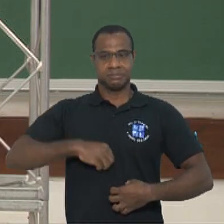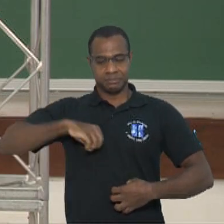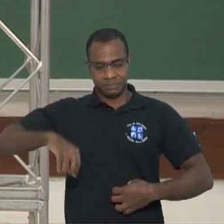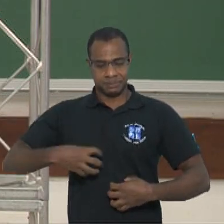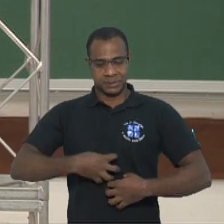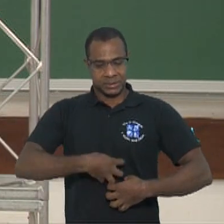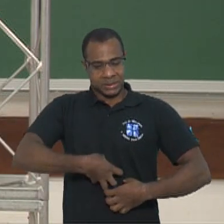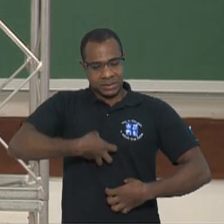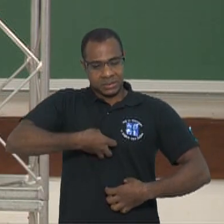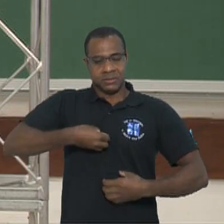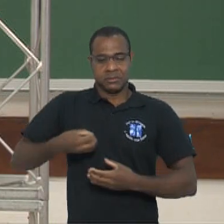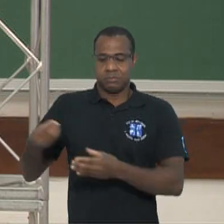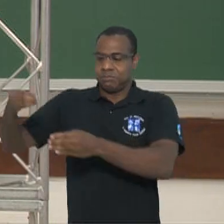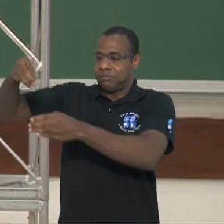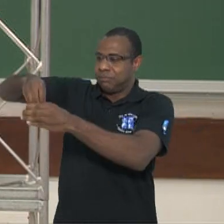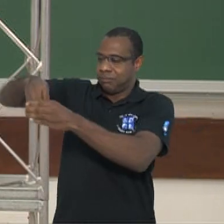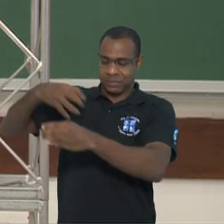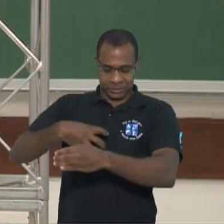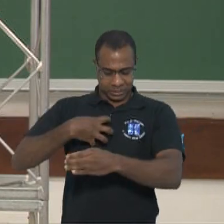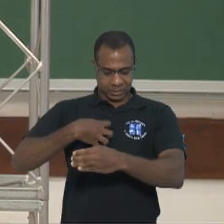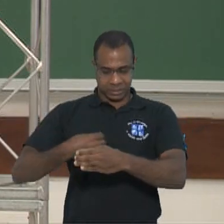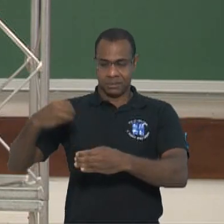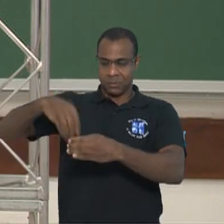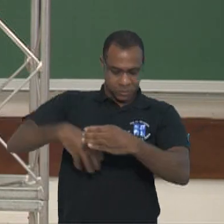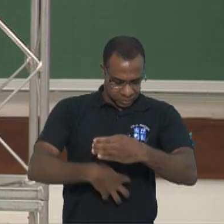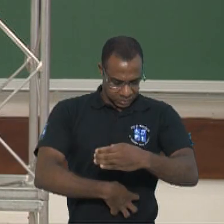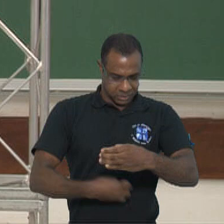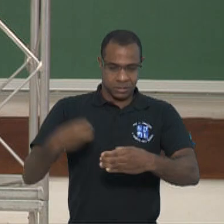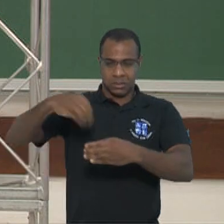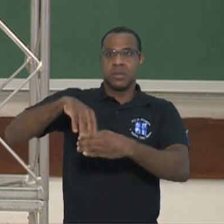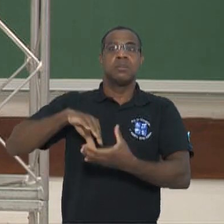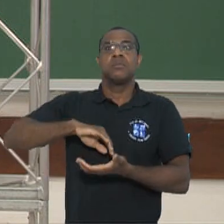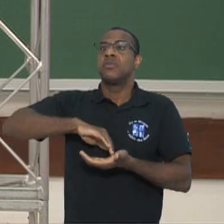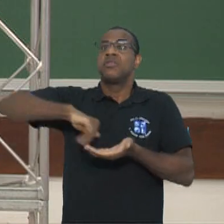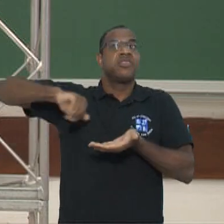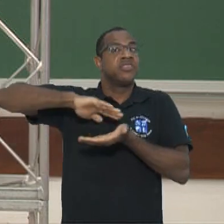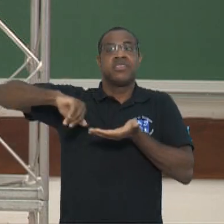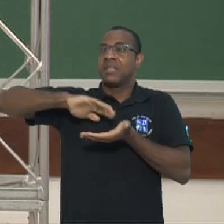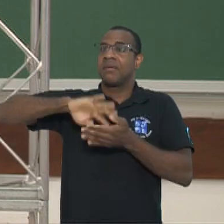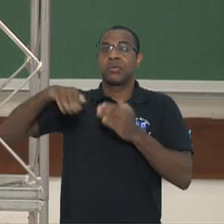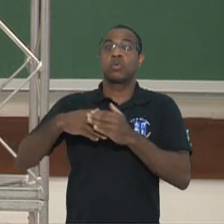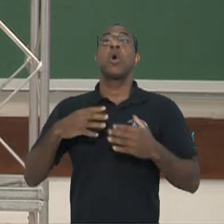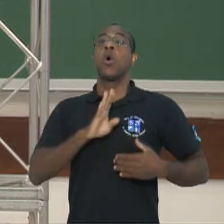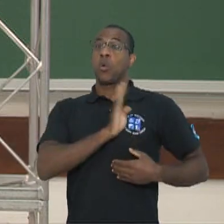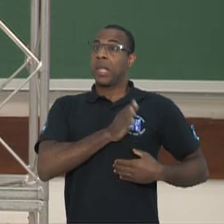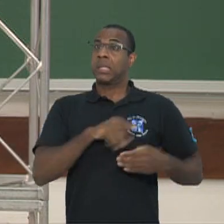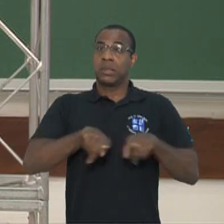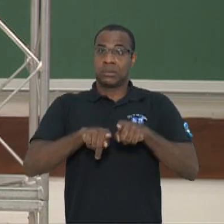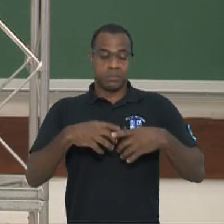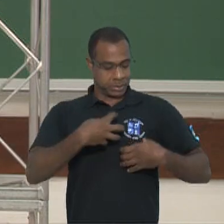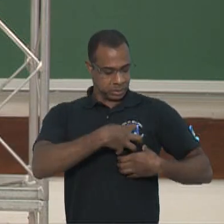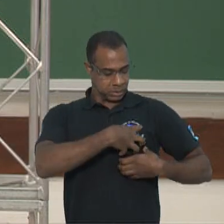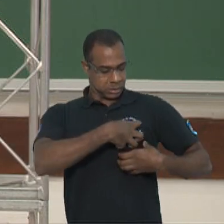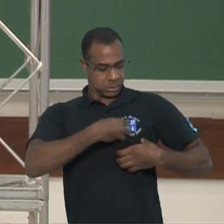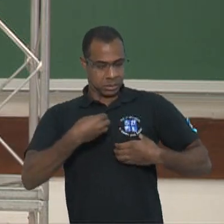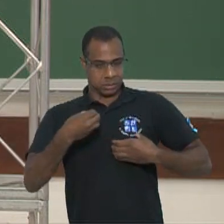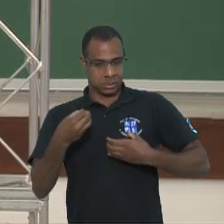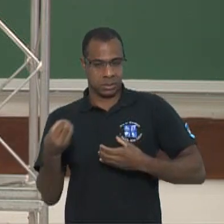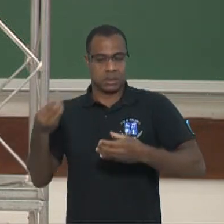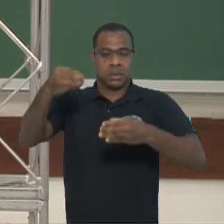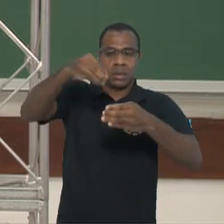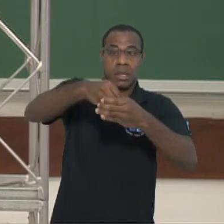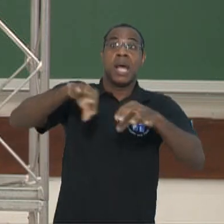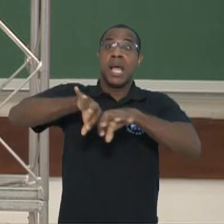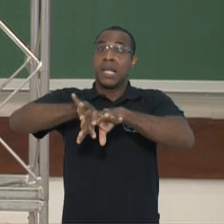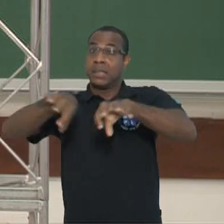inclusive depois vamos explicar no próximo slide o que faziam com eles, tiravam tudo, inclusive o coração também, mas depois o coração vai voltar. Lembra lá do